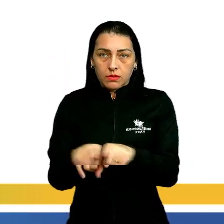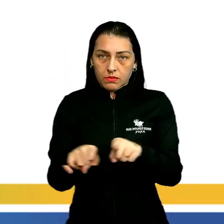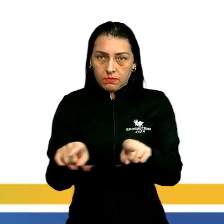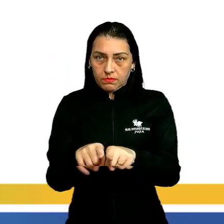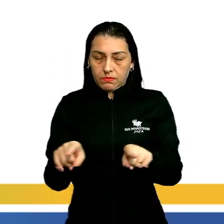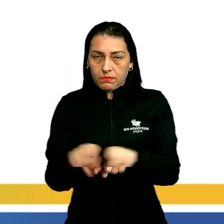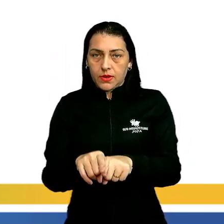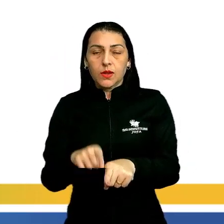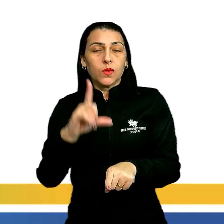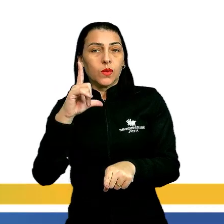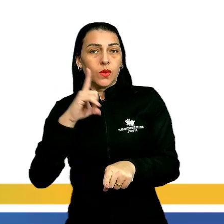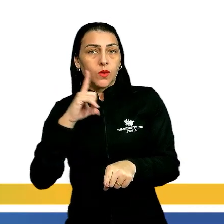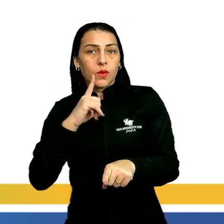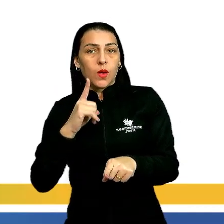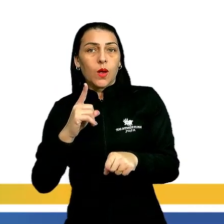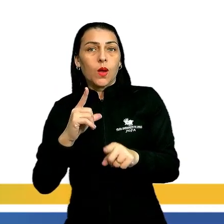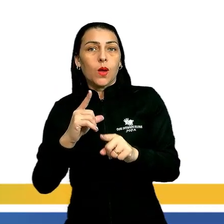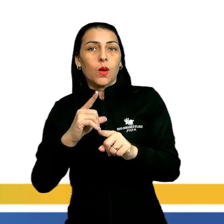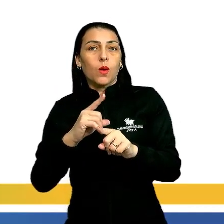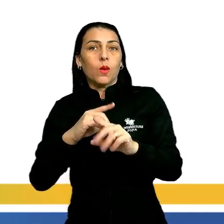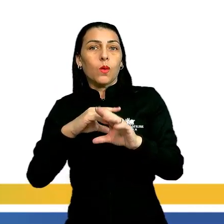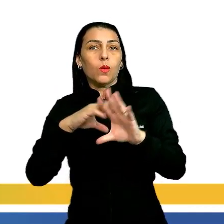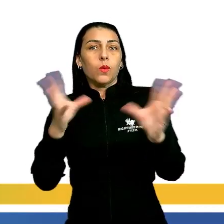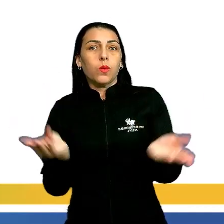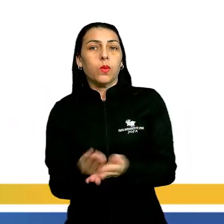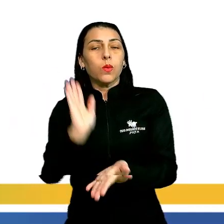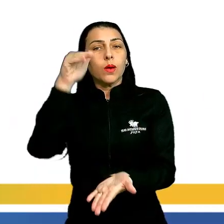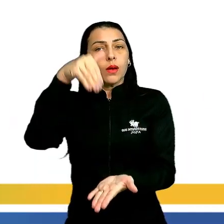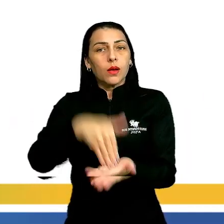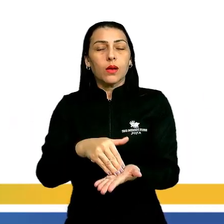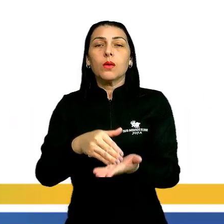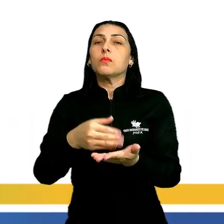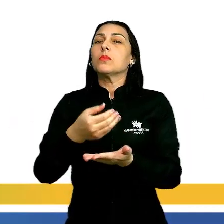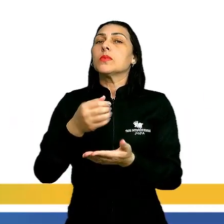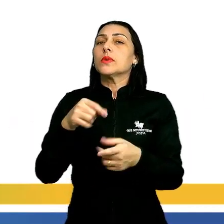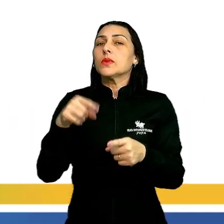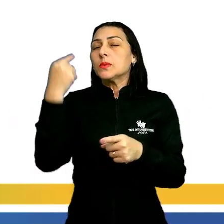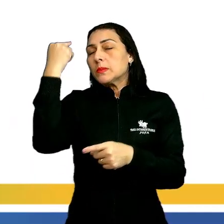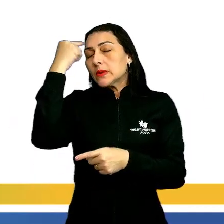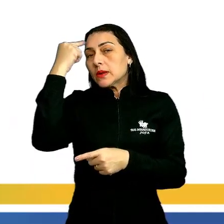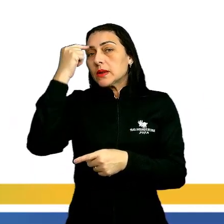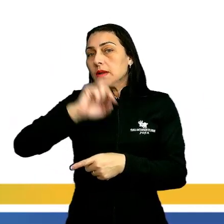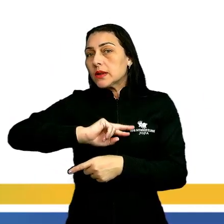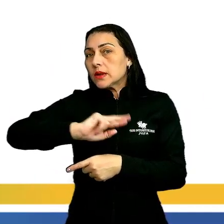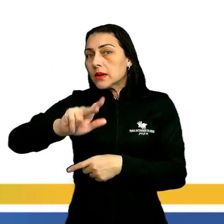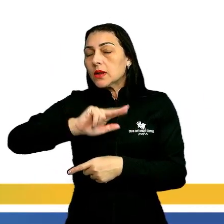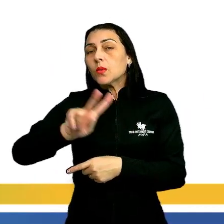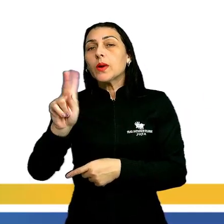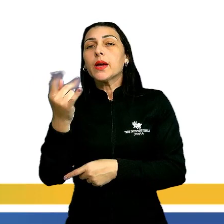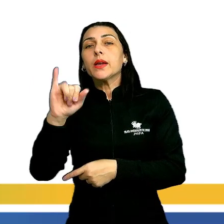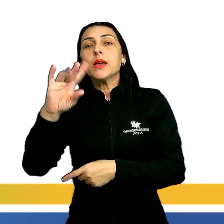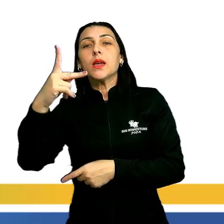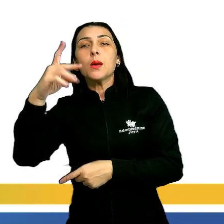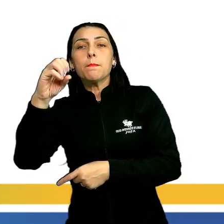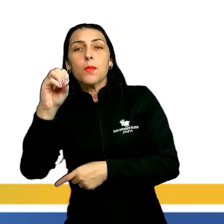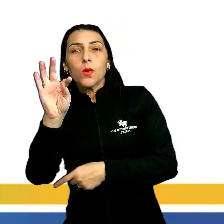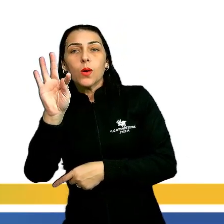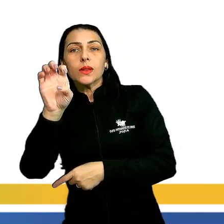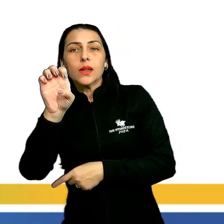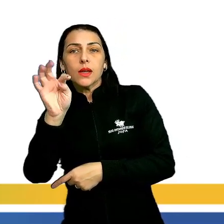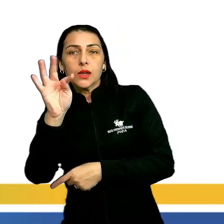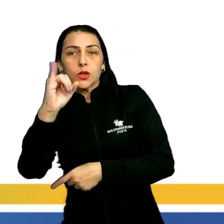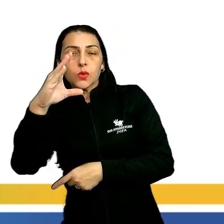afirmação, nós vamos ter uma conclusão afirmativa. Portanto, esse raciocínio ele não é nem hipotético, nem